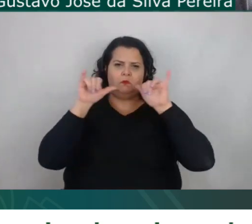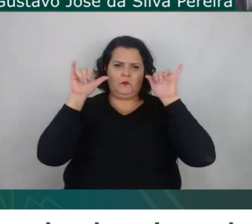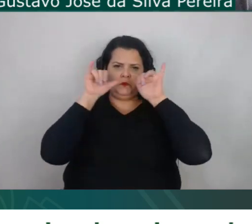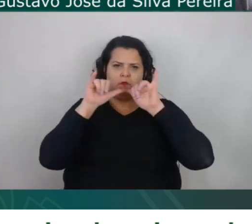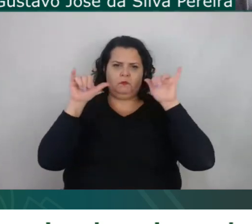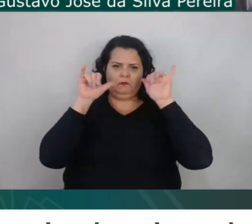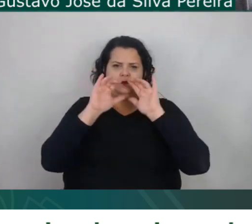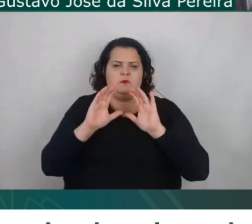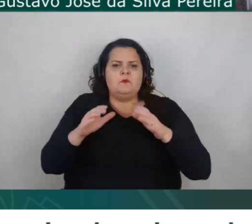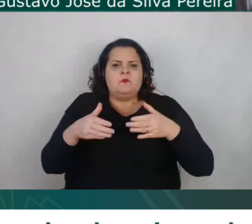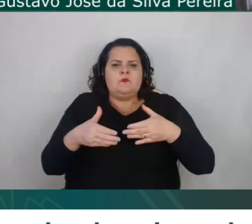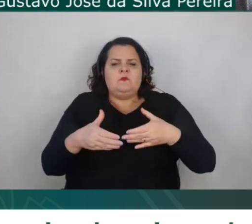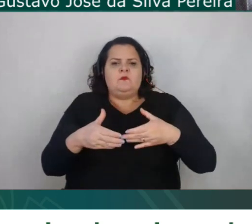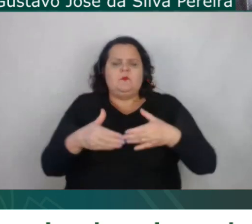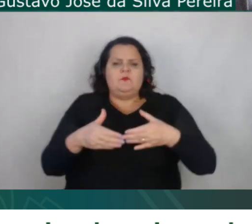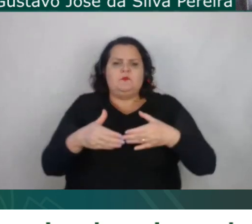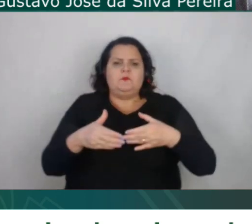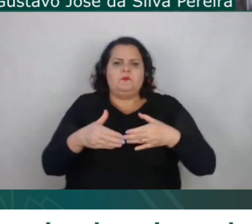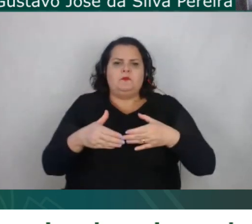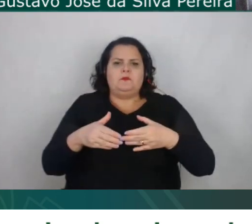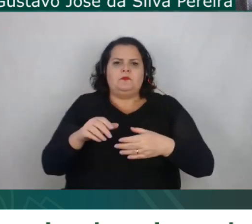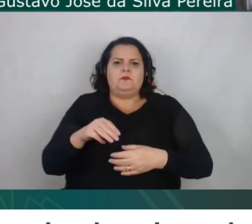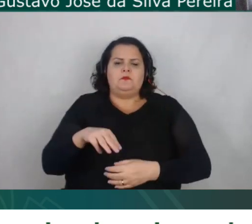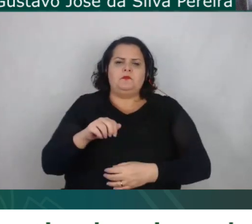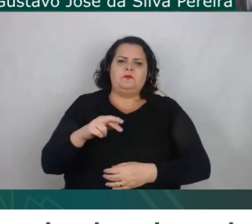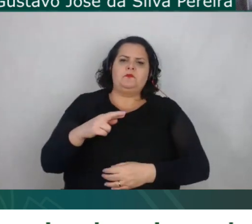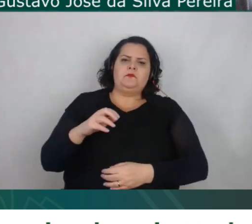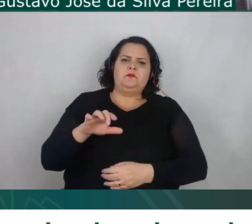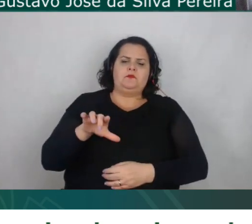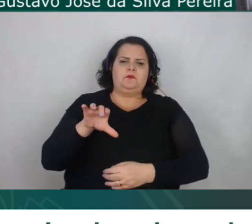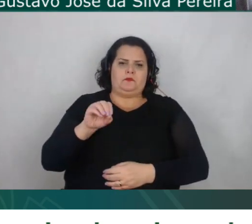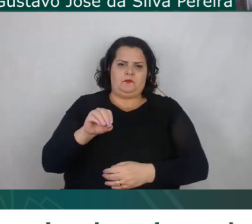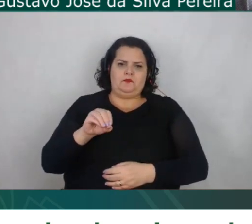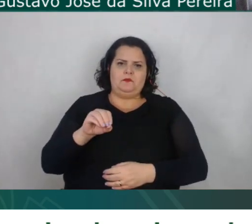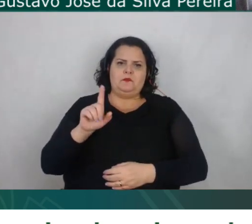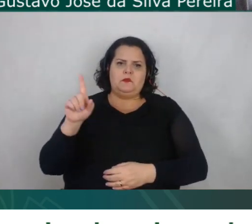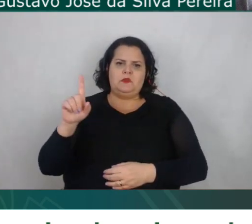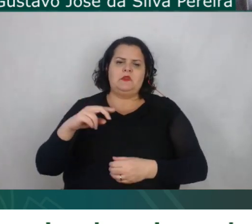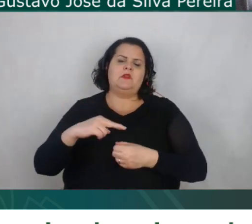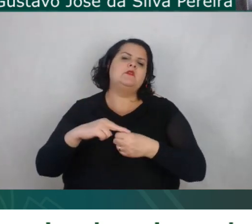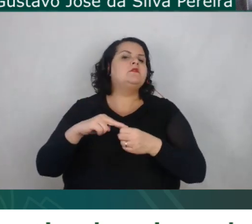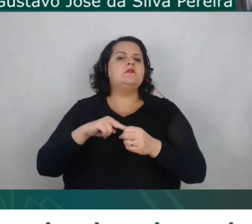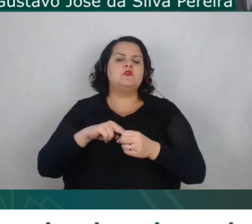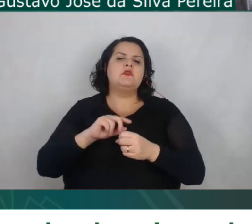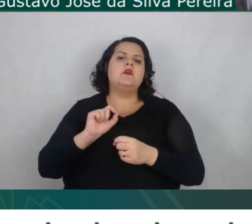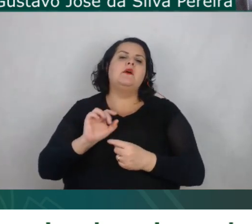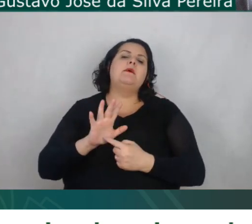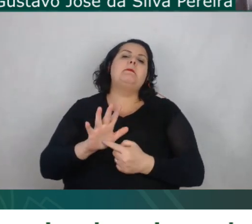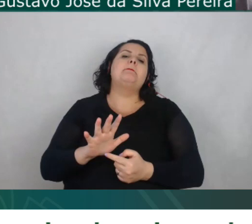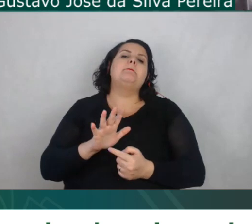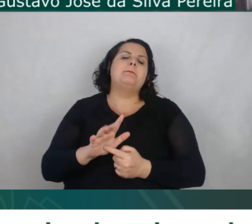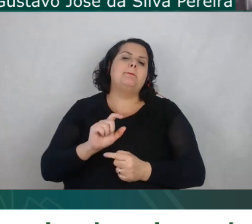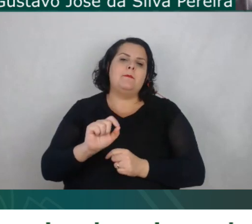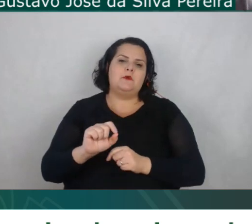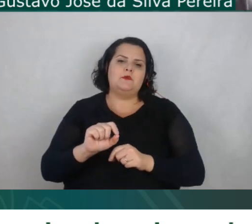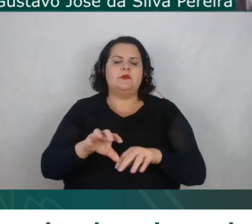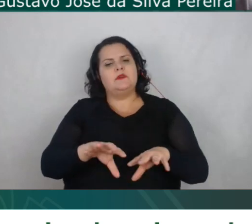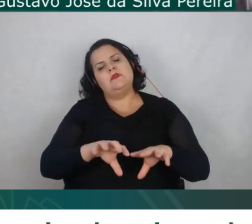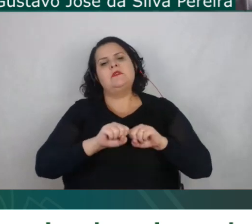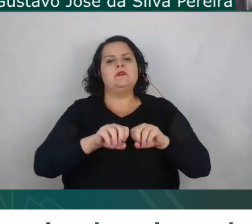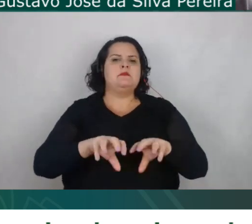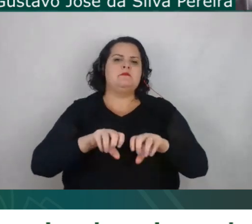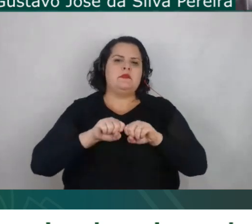lá do Marcelo Mori e do professor Zé Modena, da Unicamp, que fala da infecção dos adipócitos